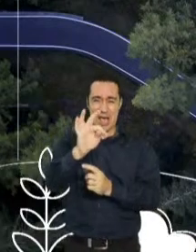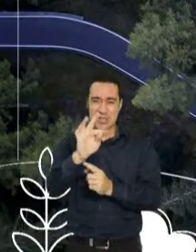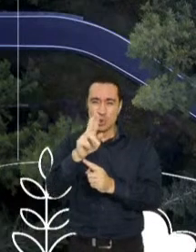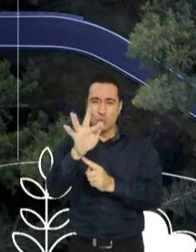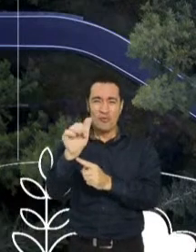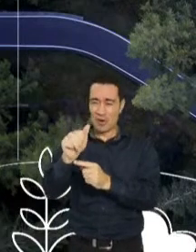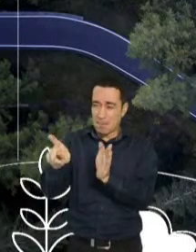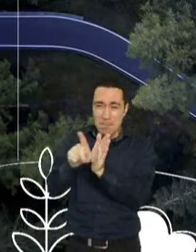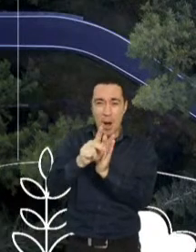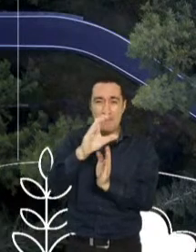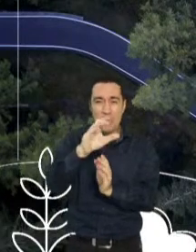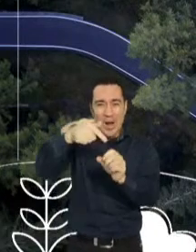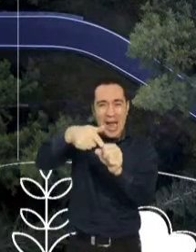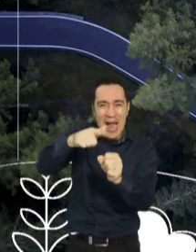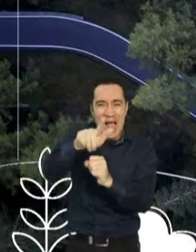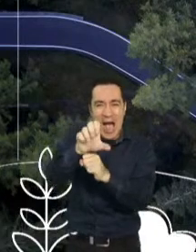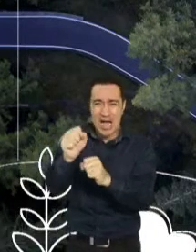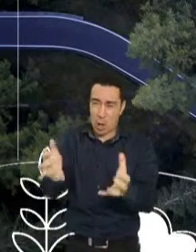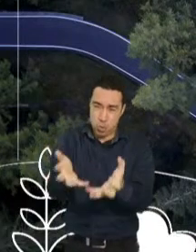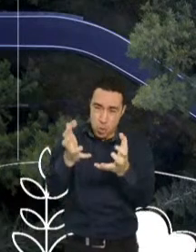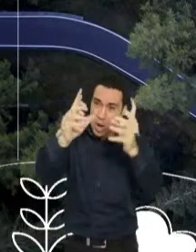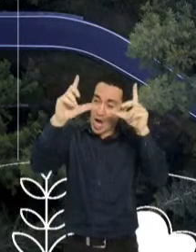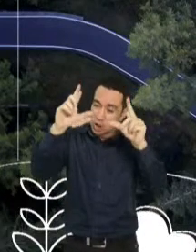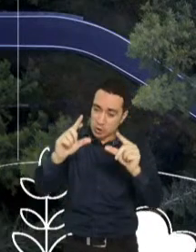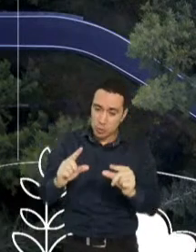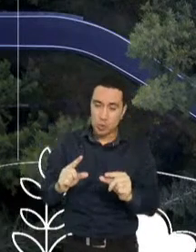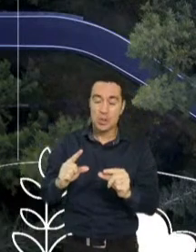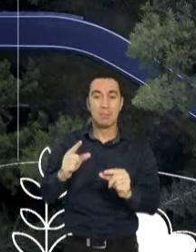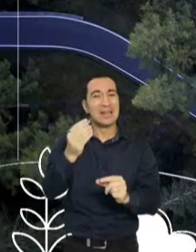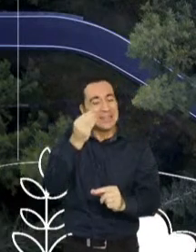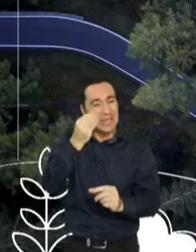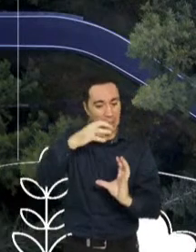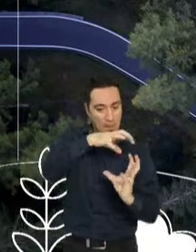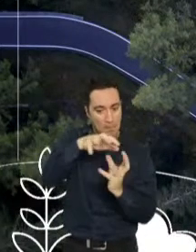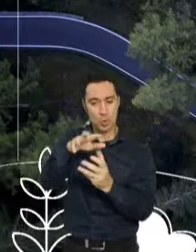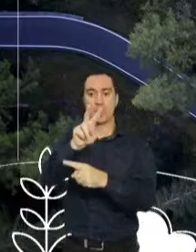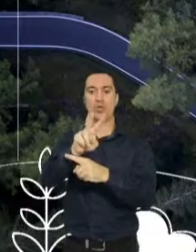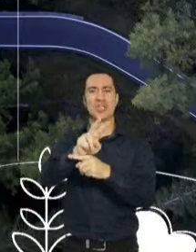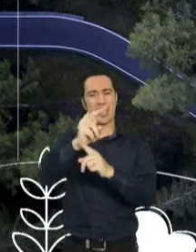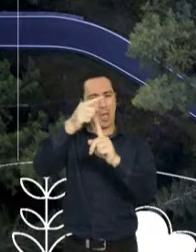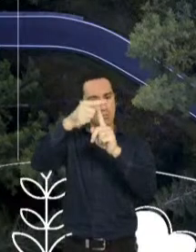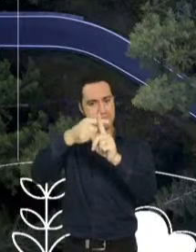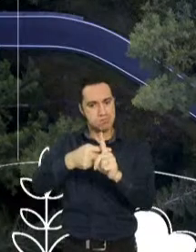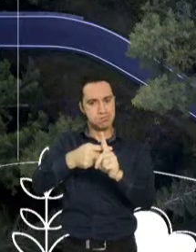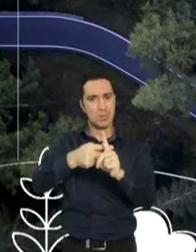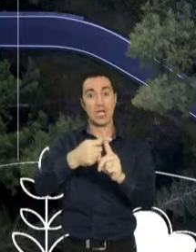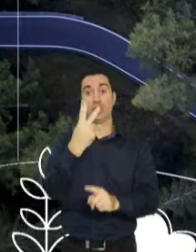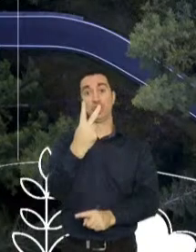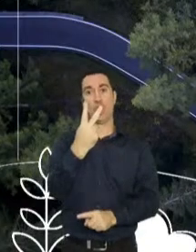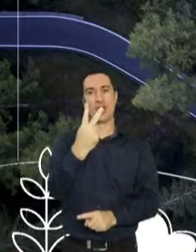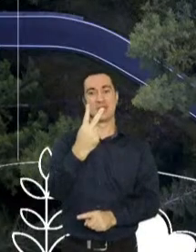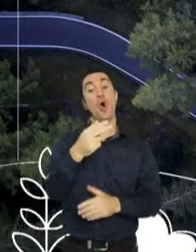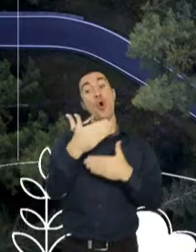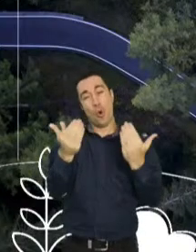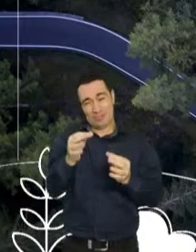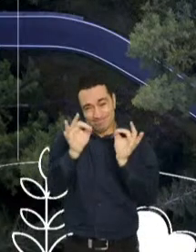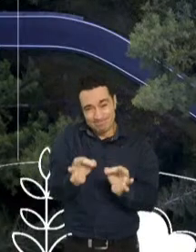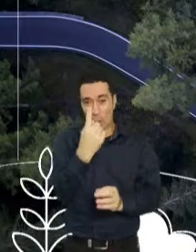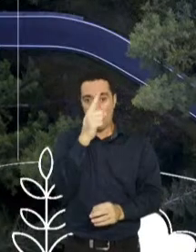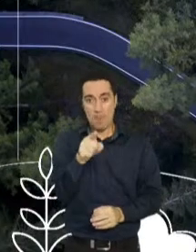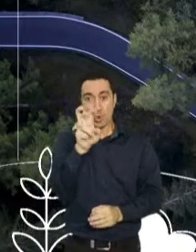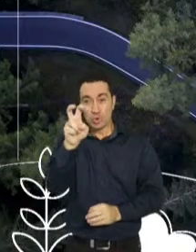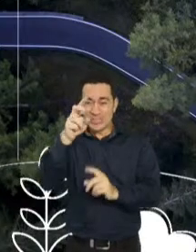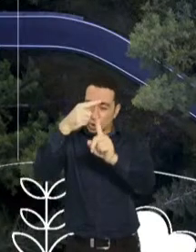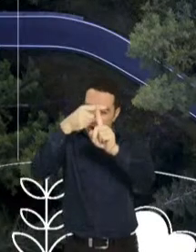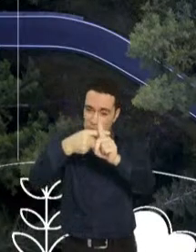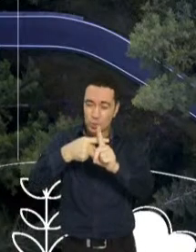isso, limitar, na verdade, o aquecimento global a 2 graus Celsius, preferencialmente